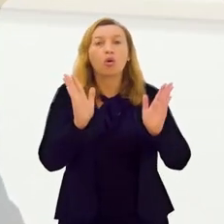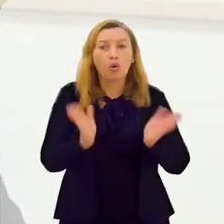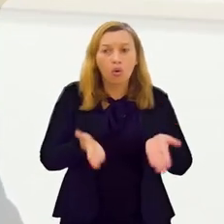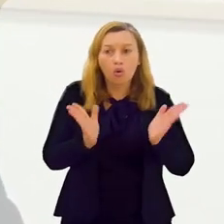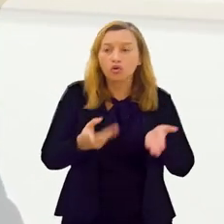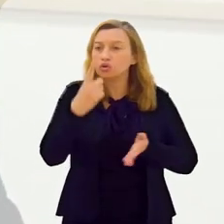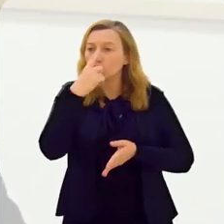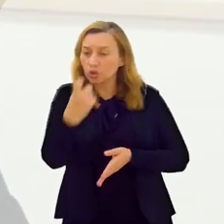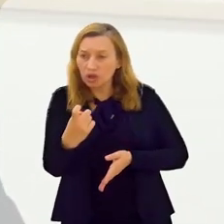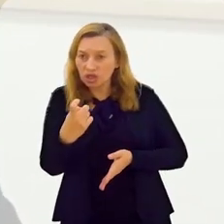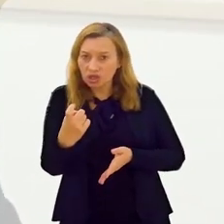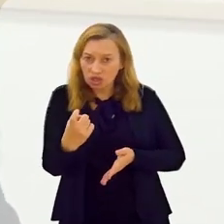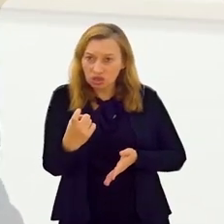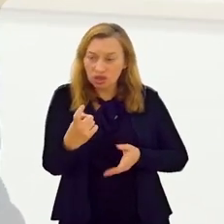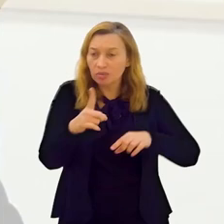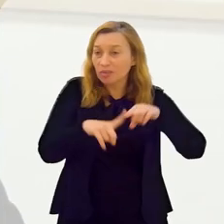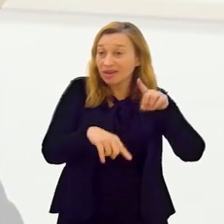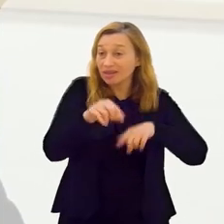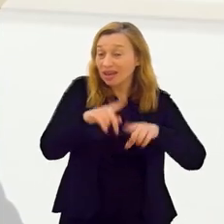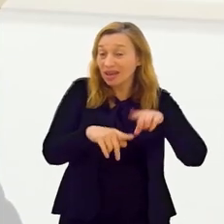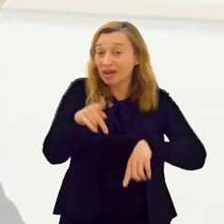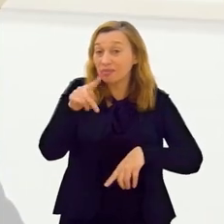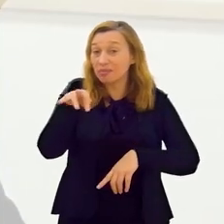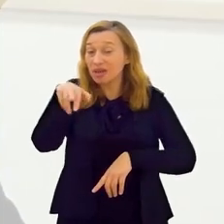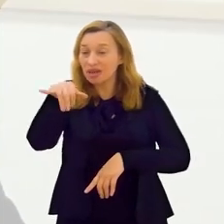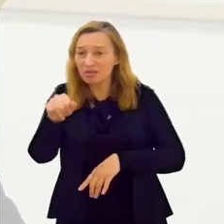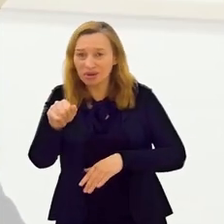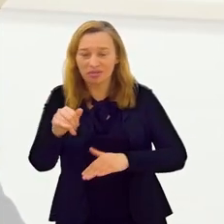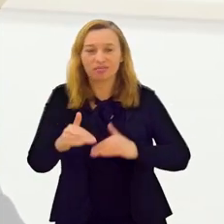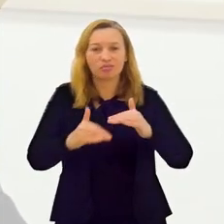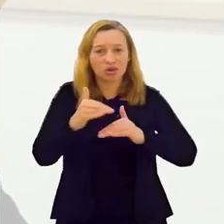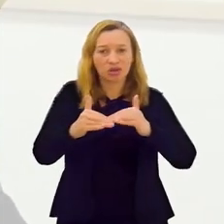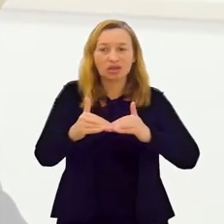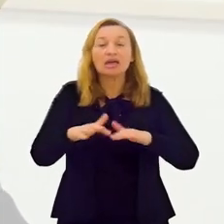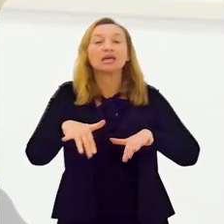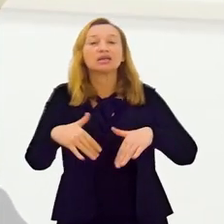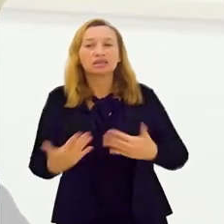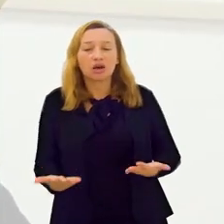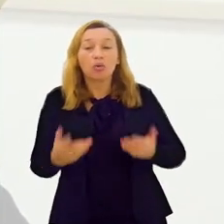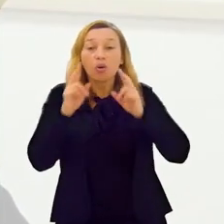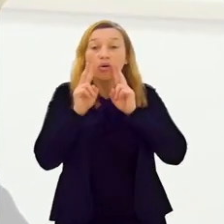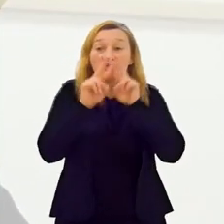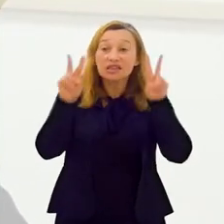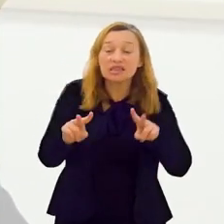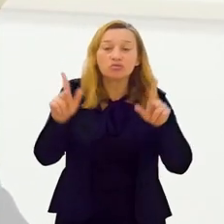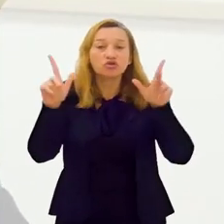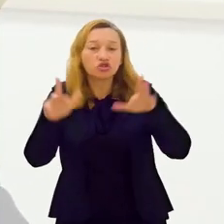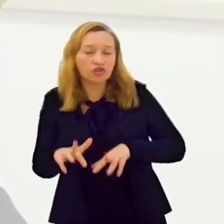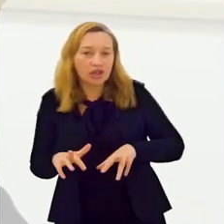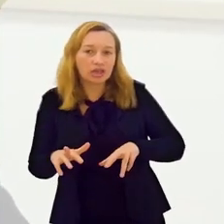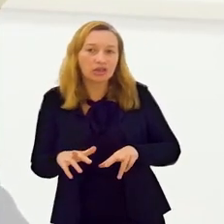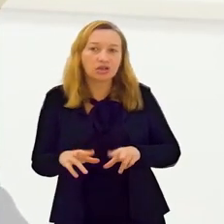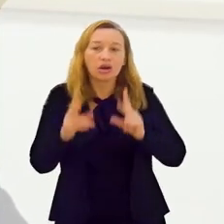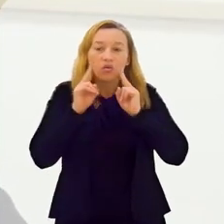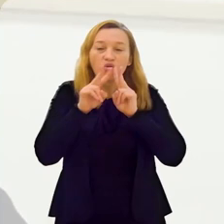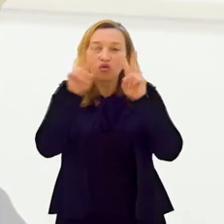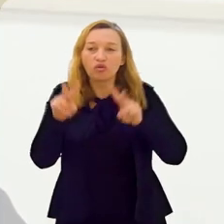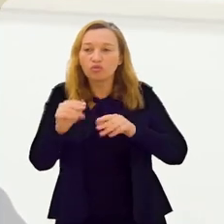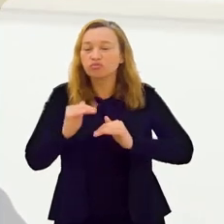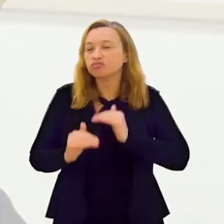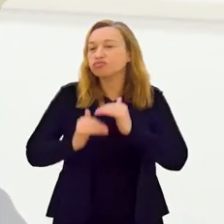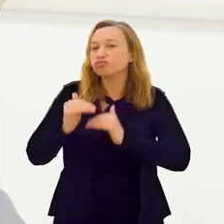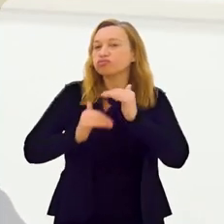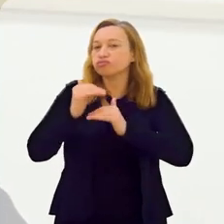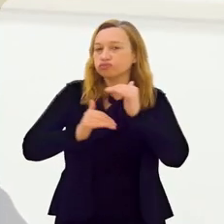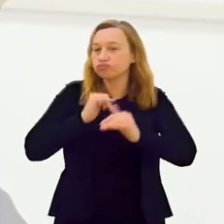mais. Hoje, lixo transformou-se em matéria-prima em processo, certo? Portanto, essa é uma visão